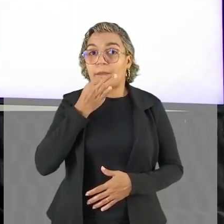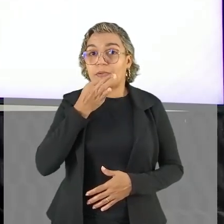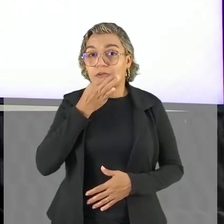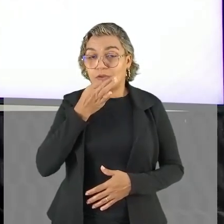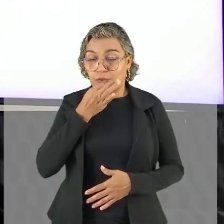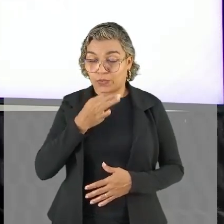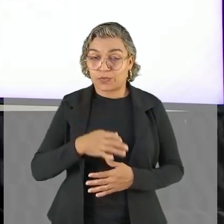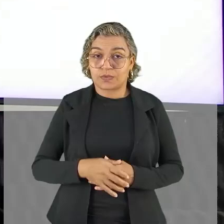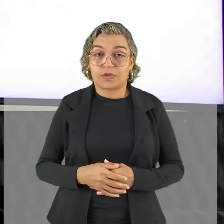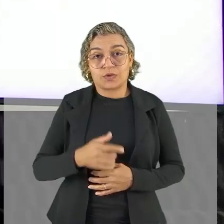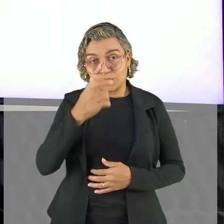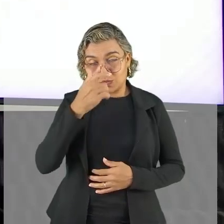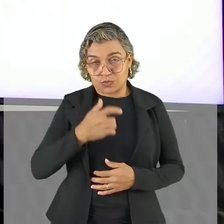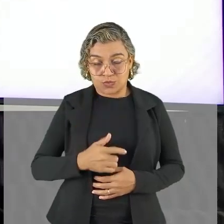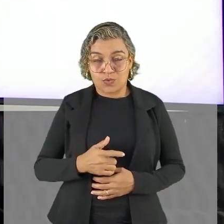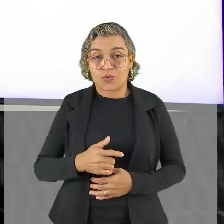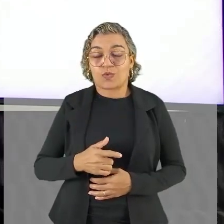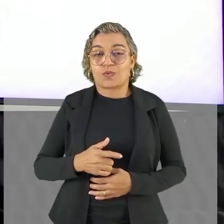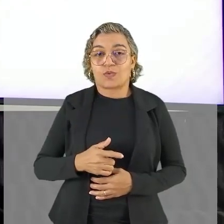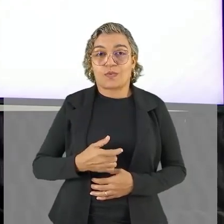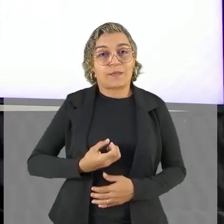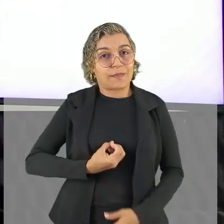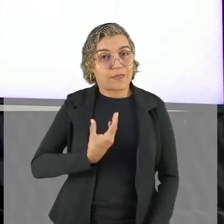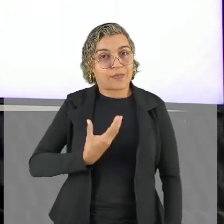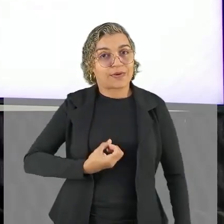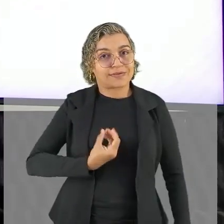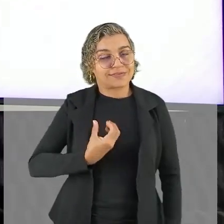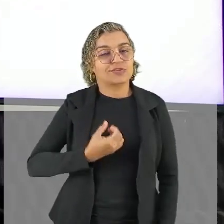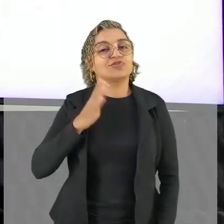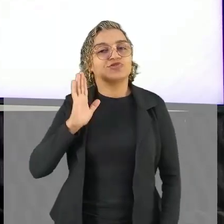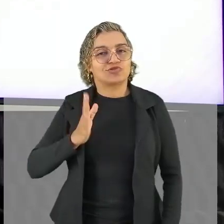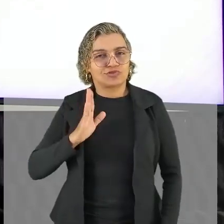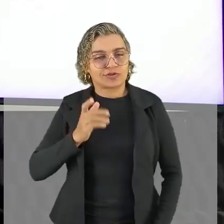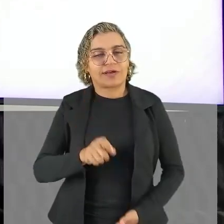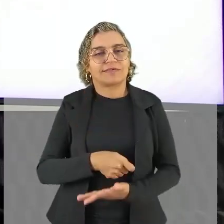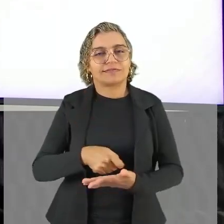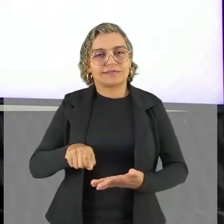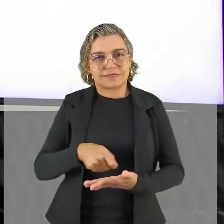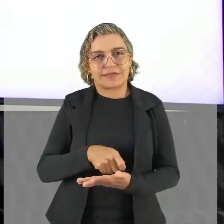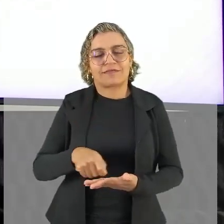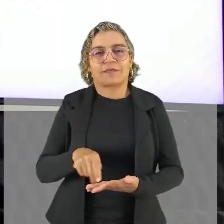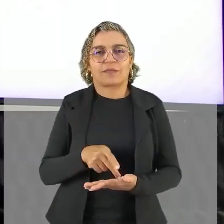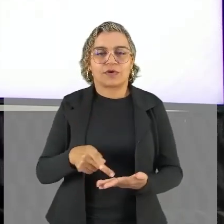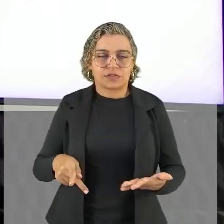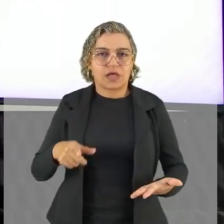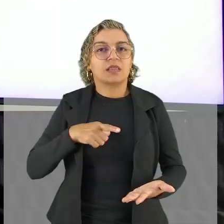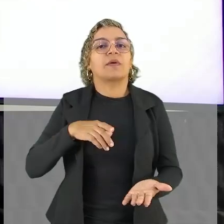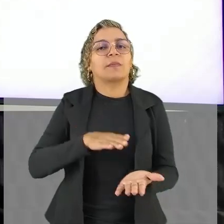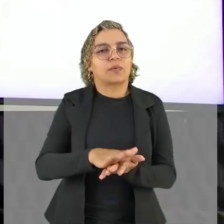eu sou poetisa. Vocês sabiam disso? Já escrevi poesia, já tem poesia publicados